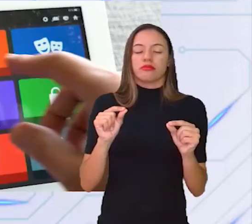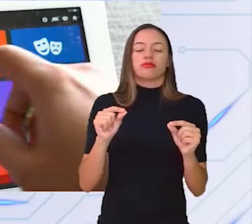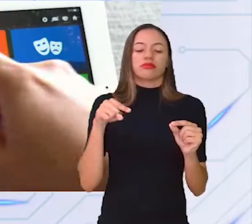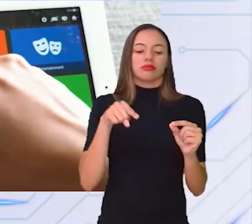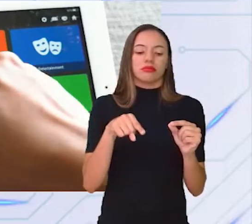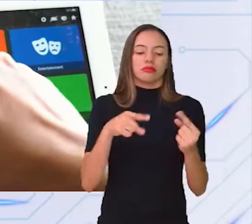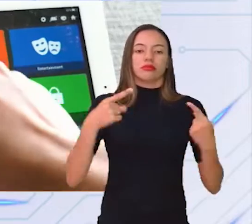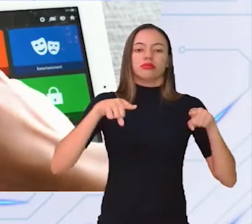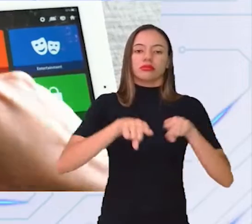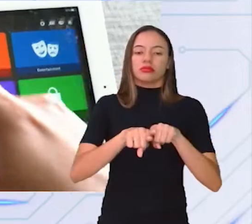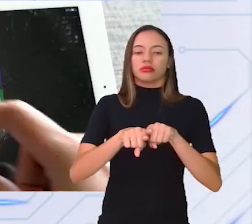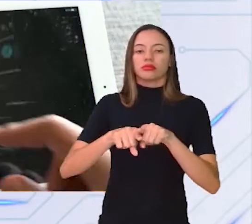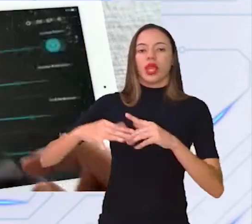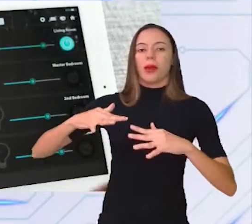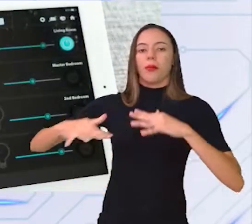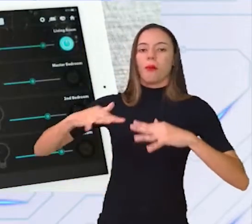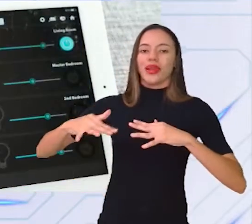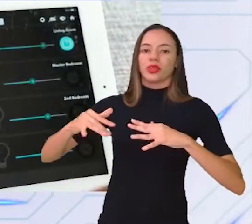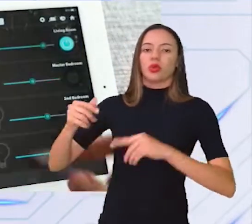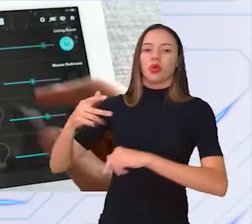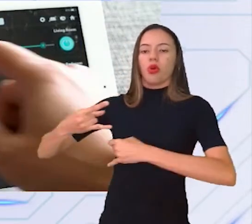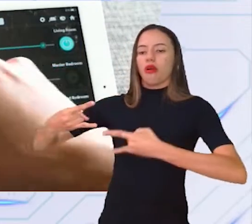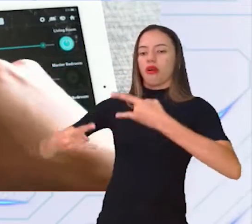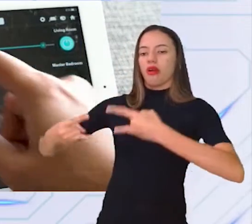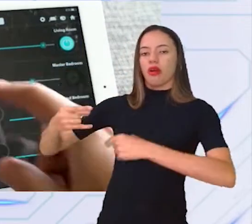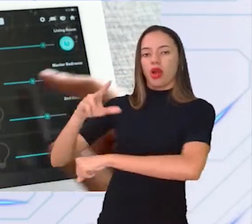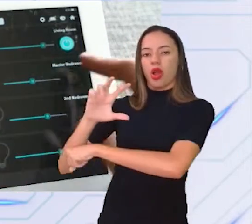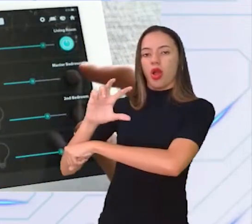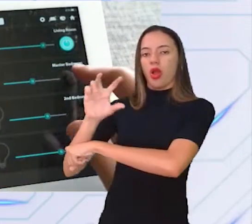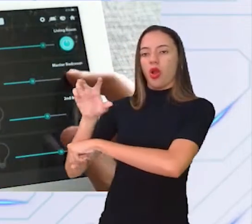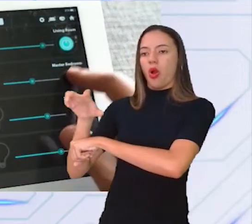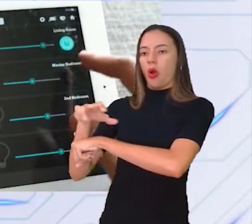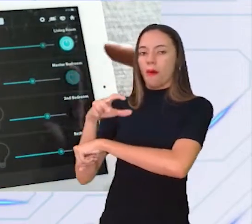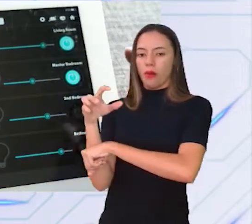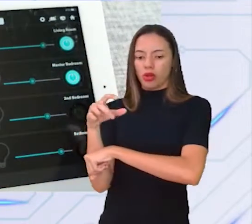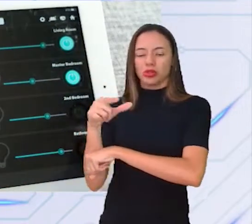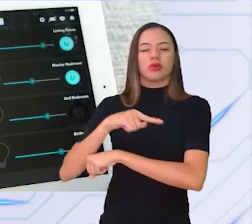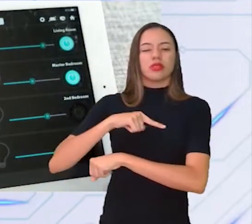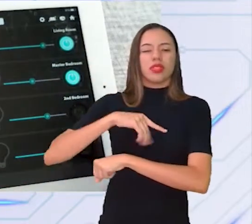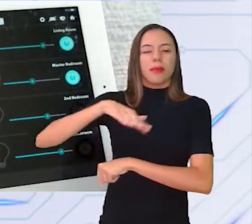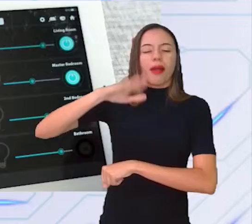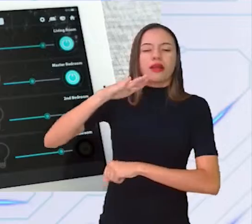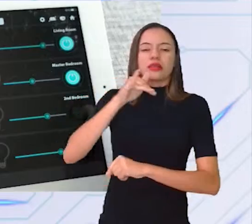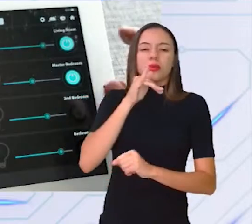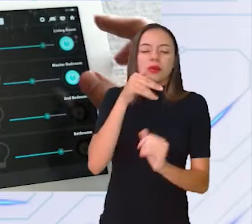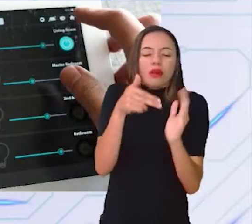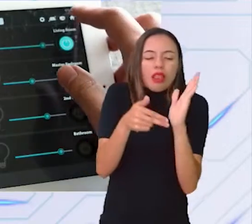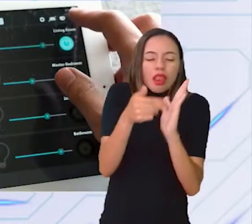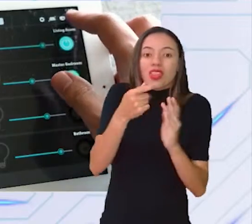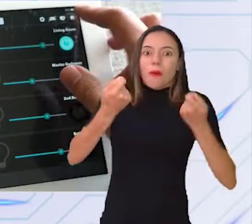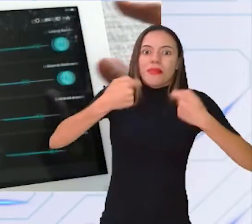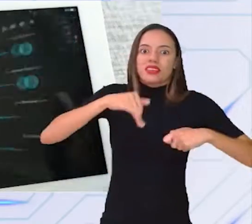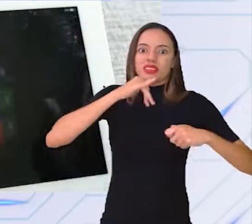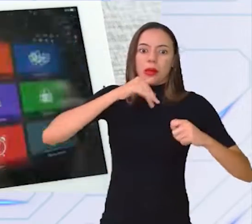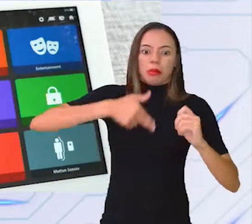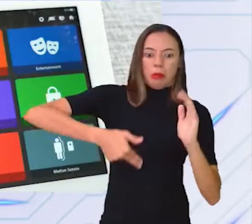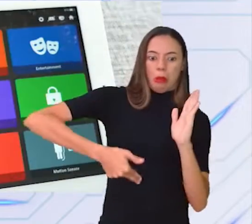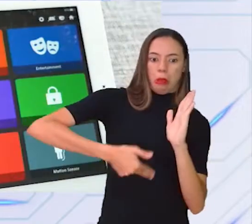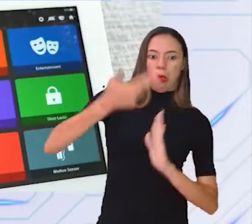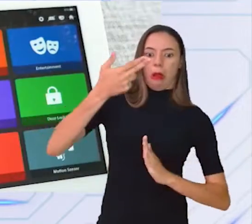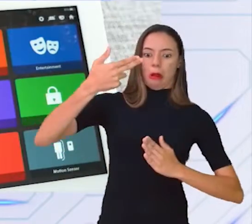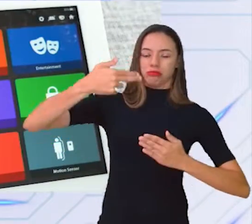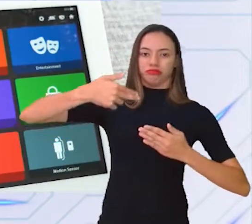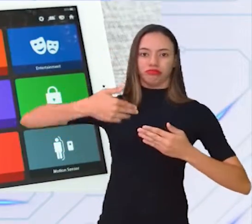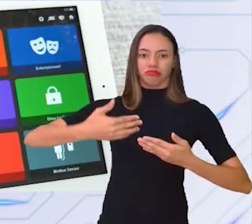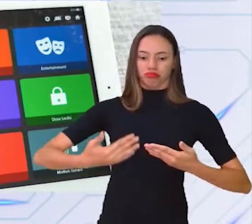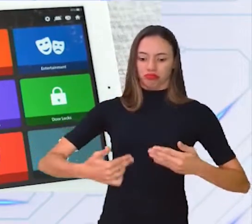robótico, que tem muito mais precisão, aonde não precisa ser tão invasivo. Então, percebe que aí a gente também está